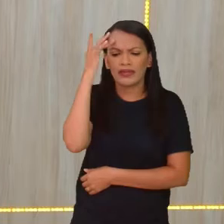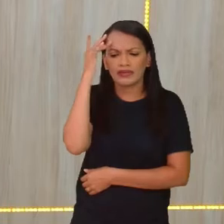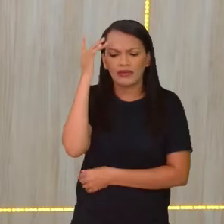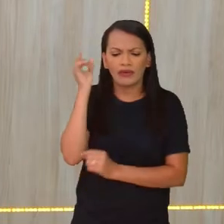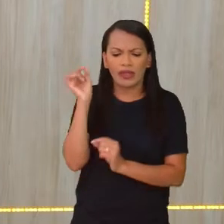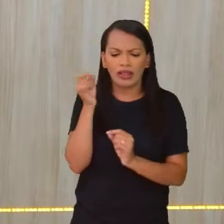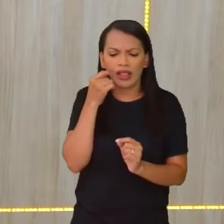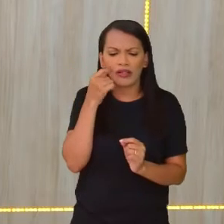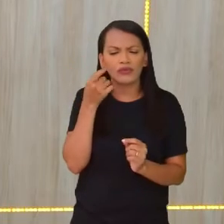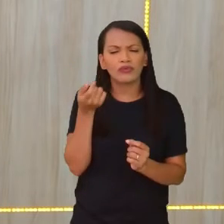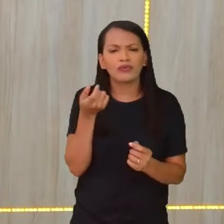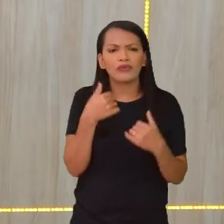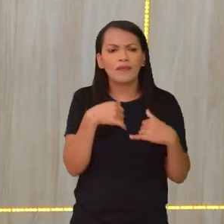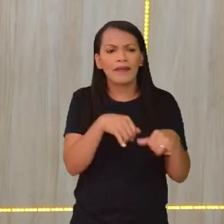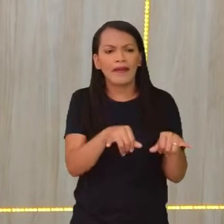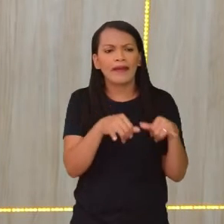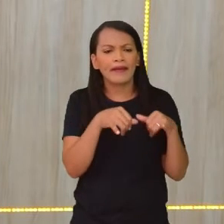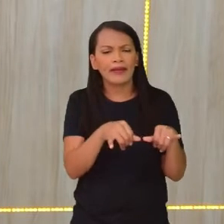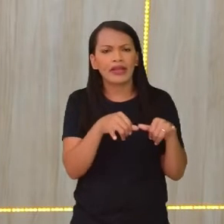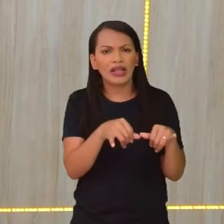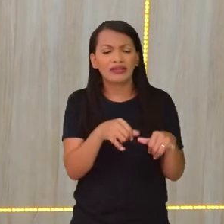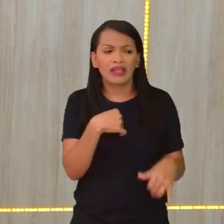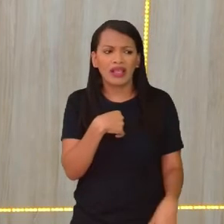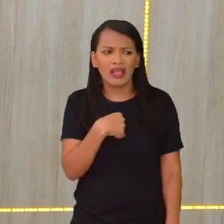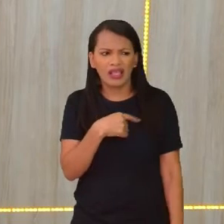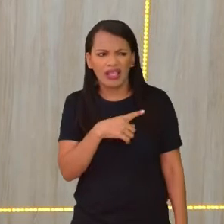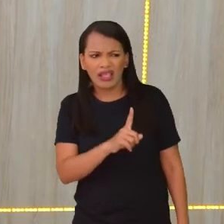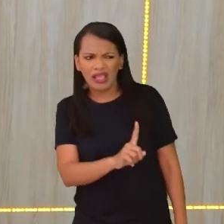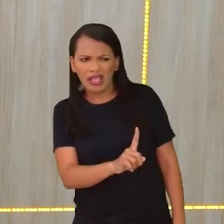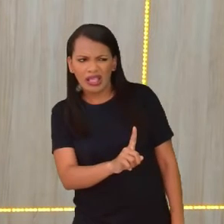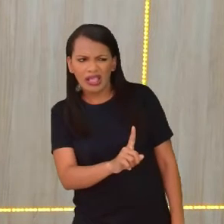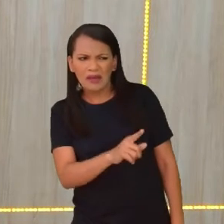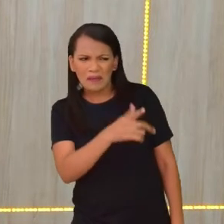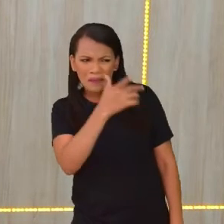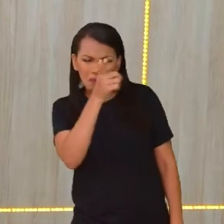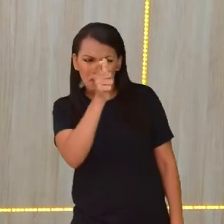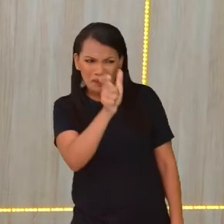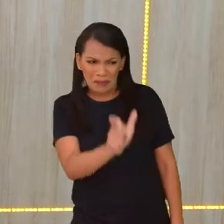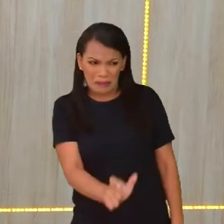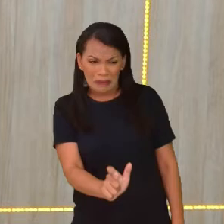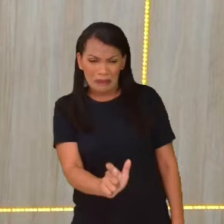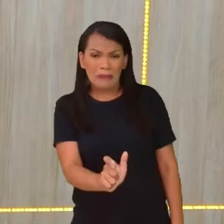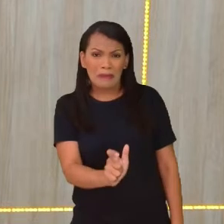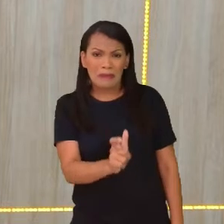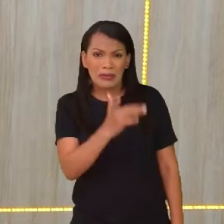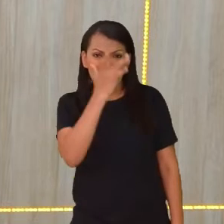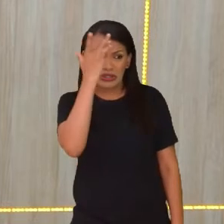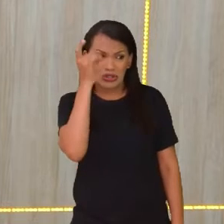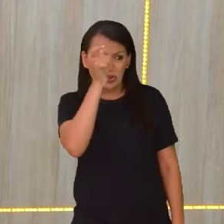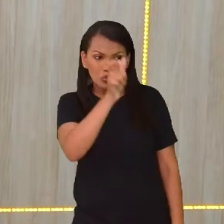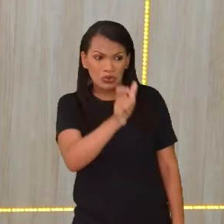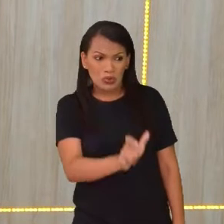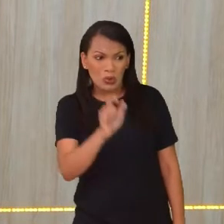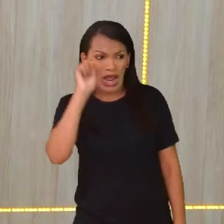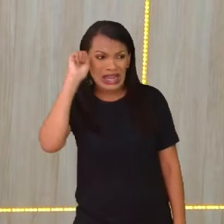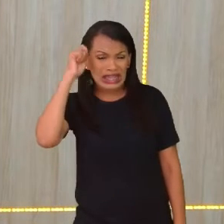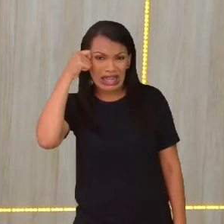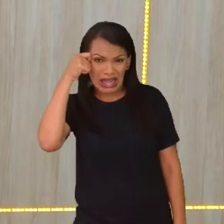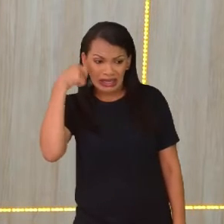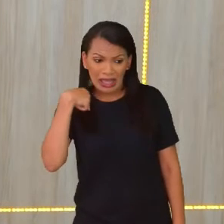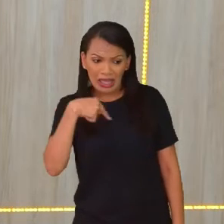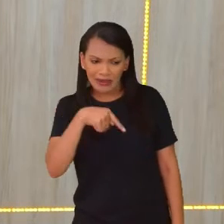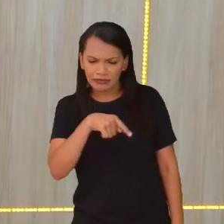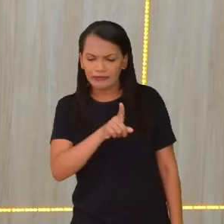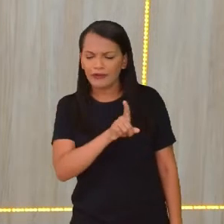de supermercado, porque o caixa é um homem ou uma mulher negro ou negra. Pessoas se negando a serem